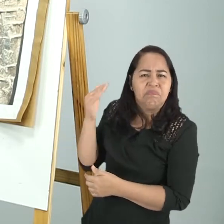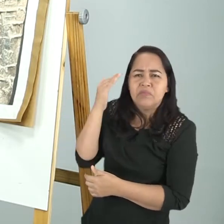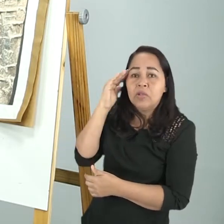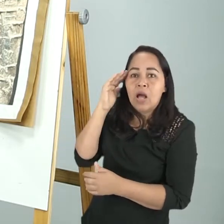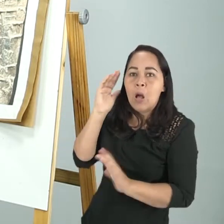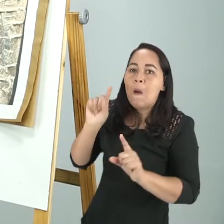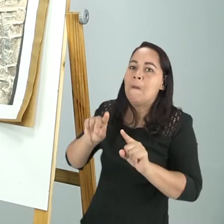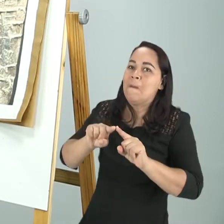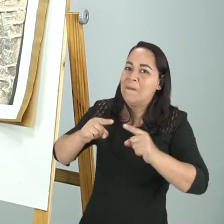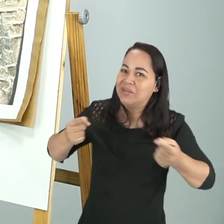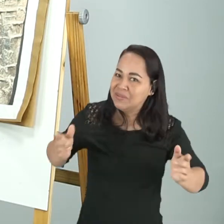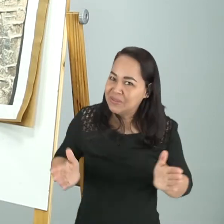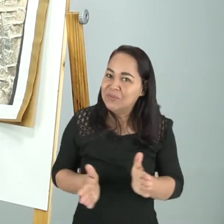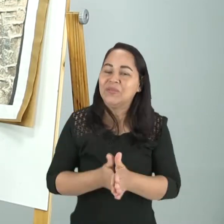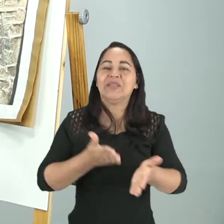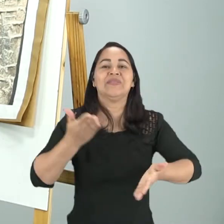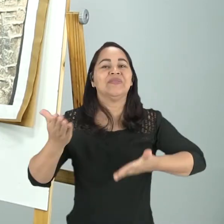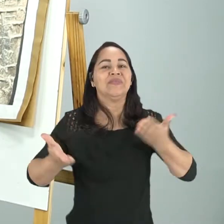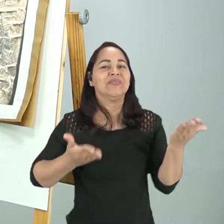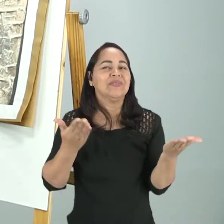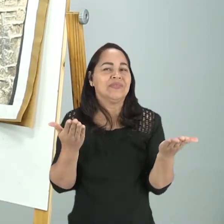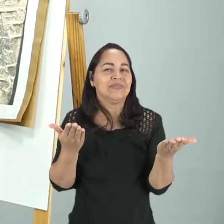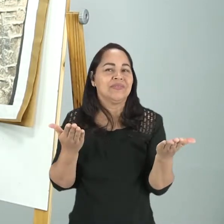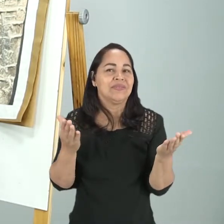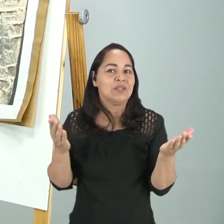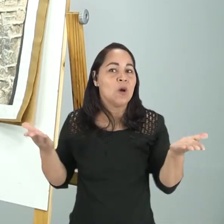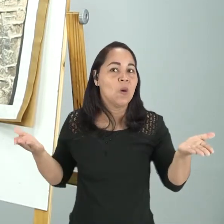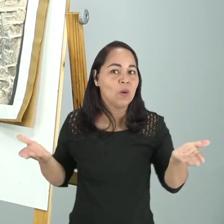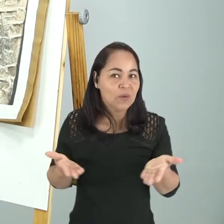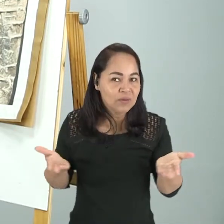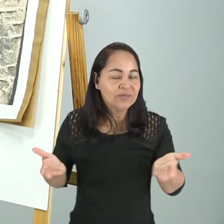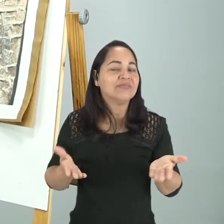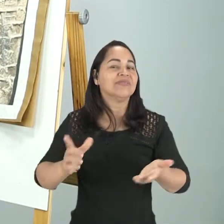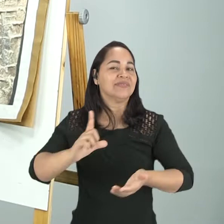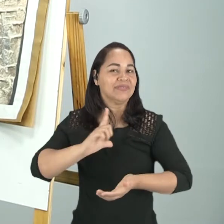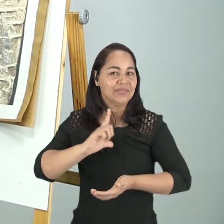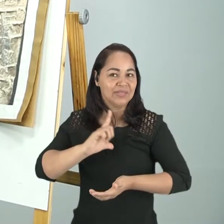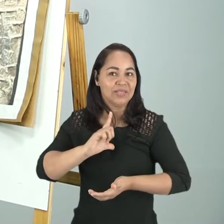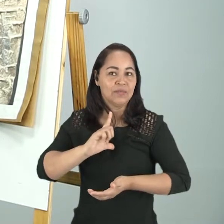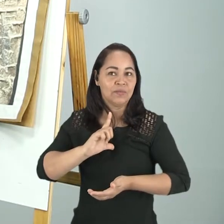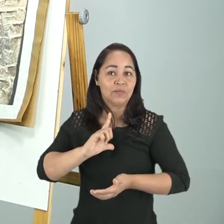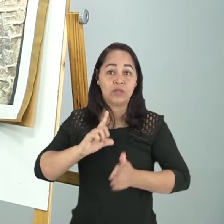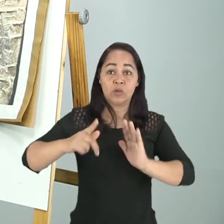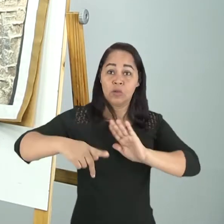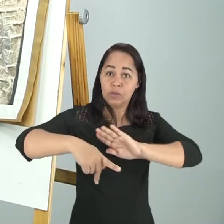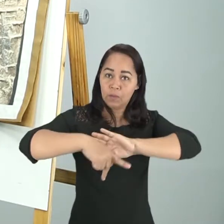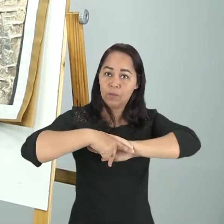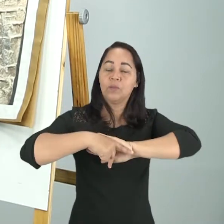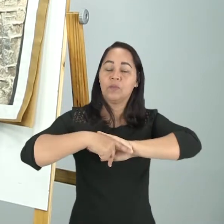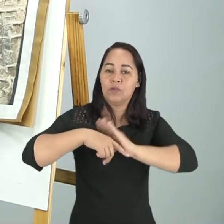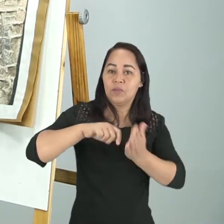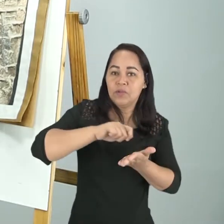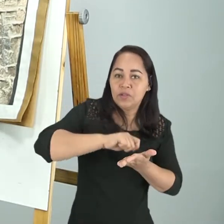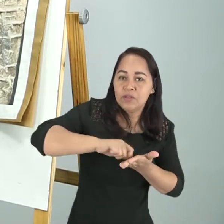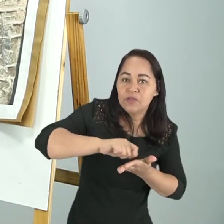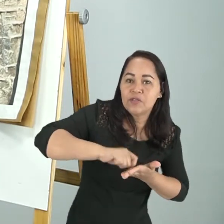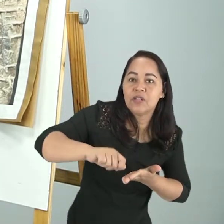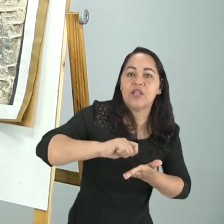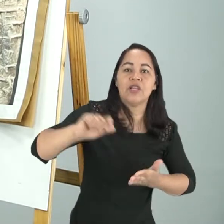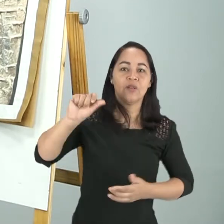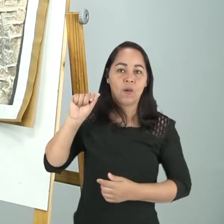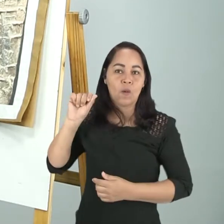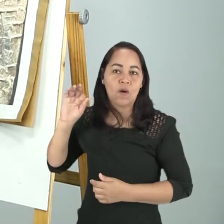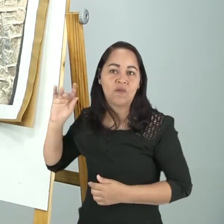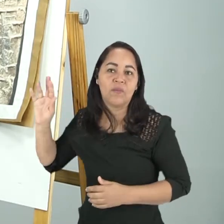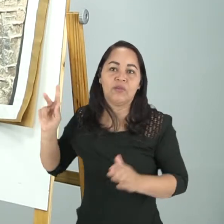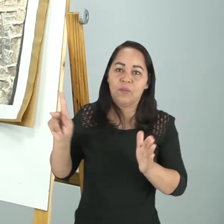que maravilha, né, que hoje nós temos o quê? Hoje nós temos a nossa escrita, né? A, B, o nosso